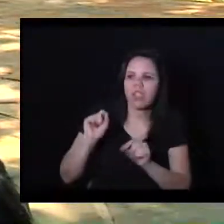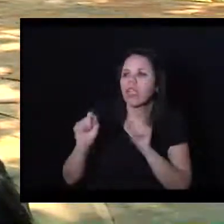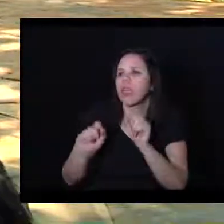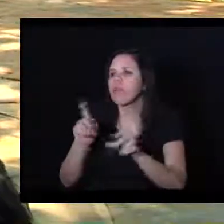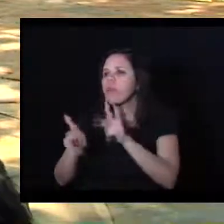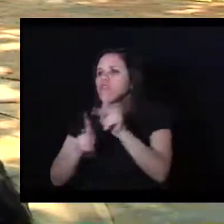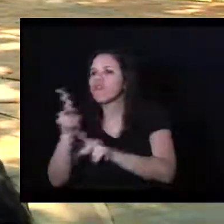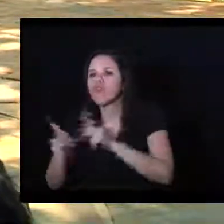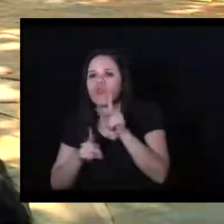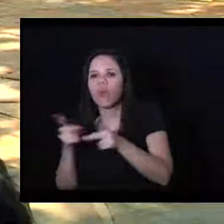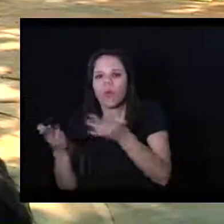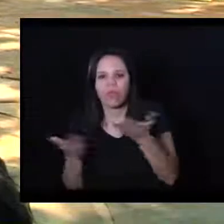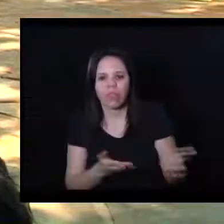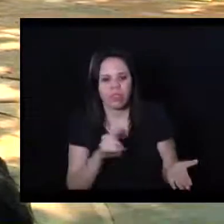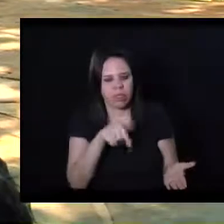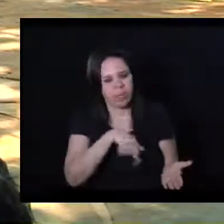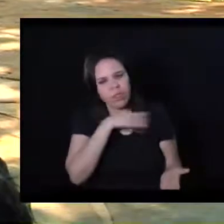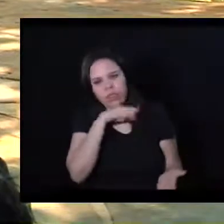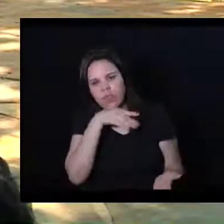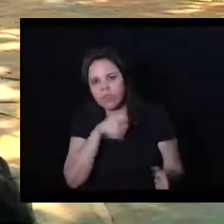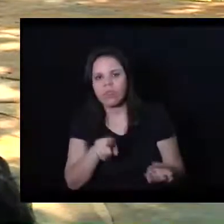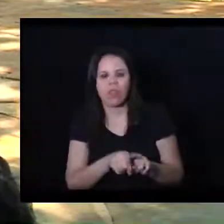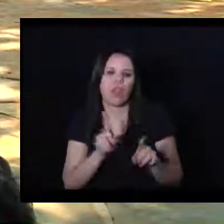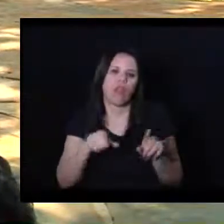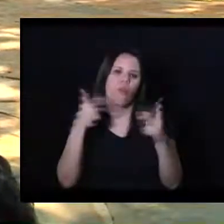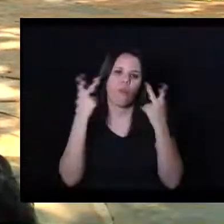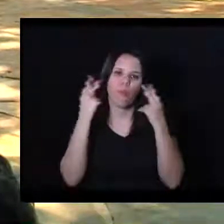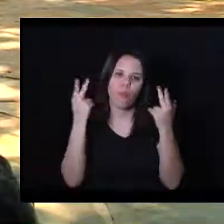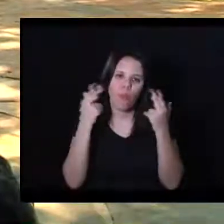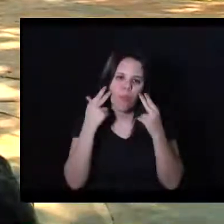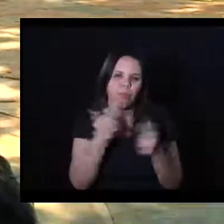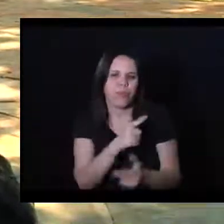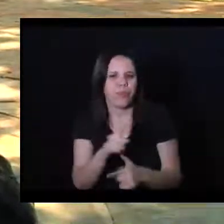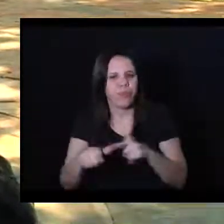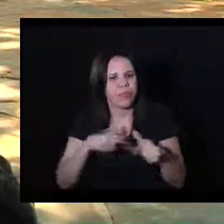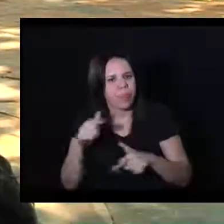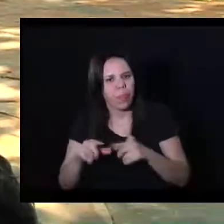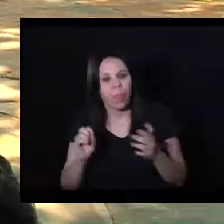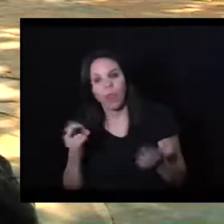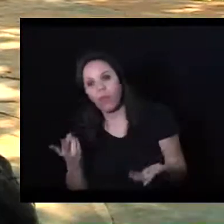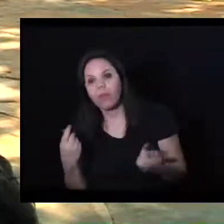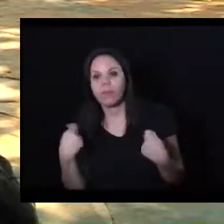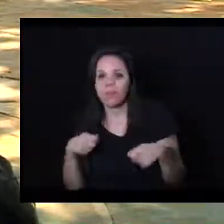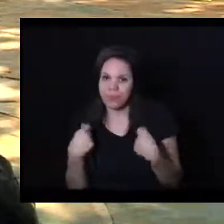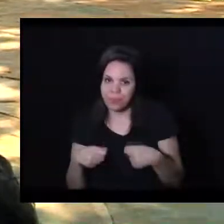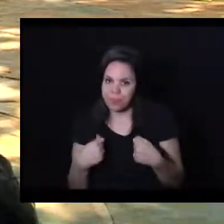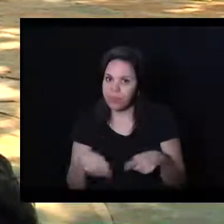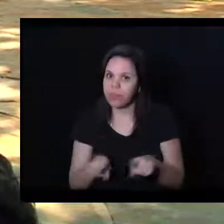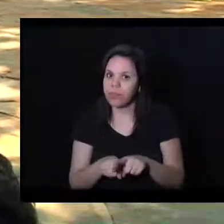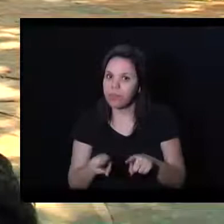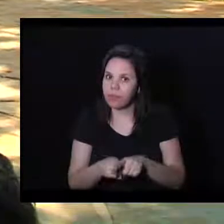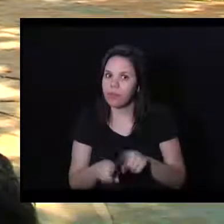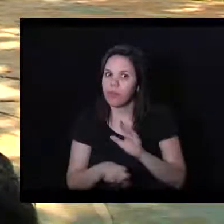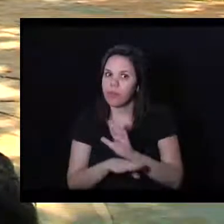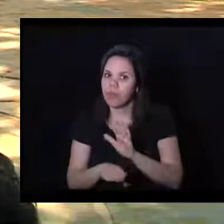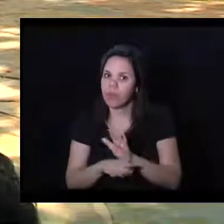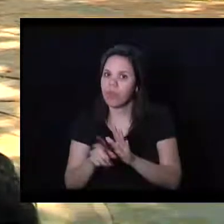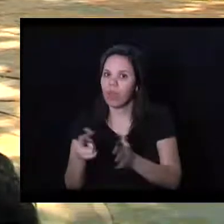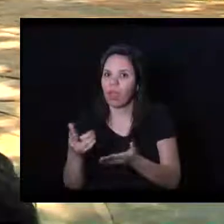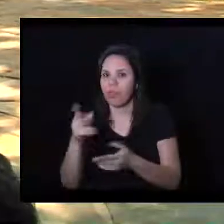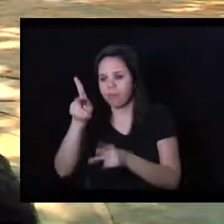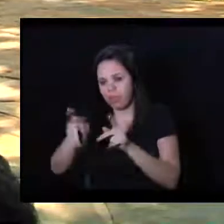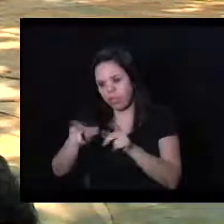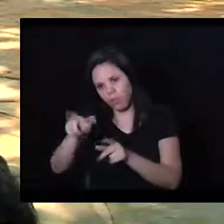esses bichinhos aqui. Normalmente são pessoas que estão sem trabalho ou que precisam complementar a renda. Elas